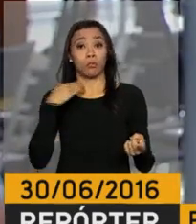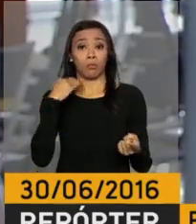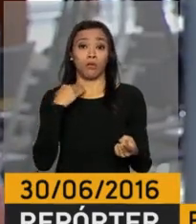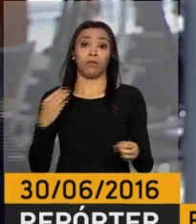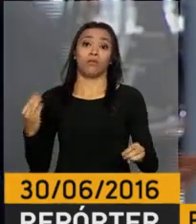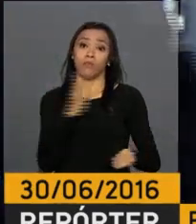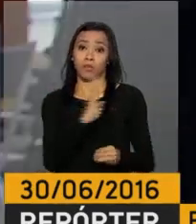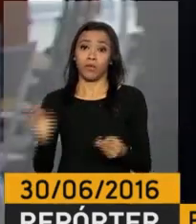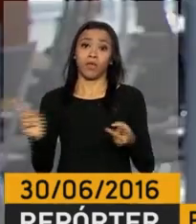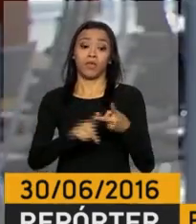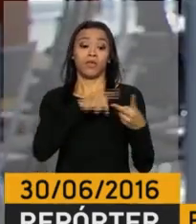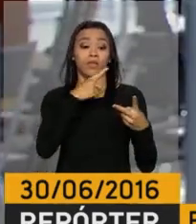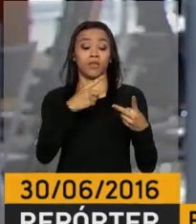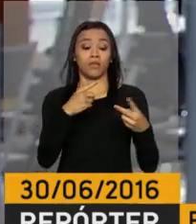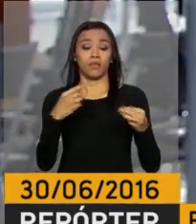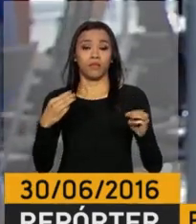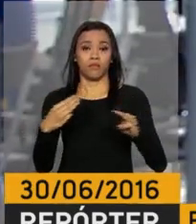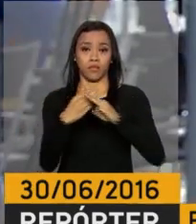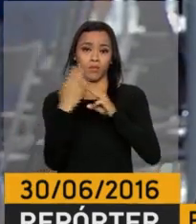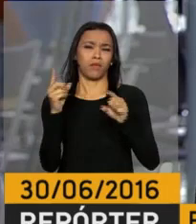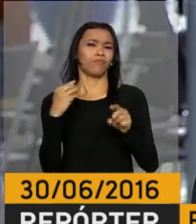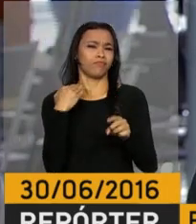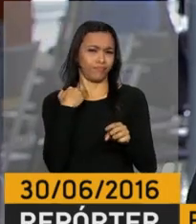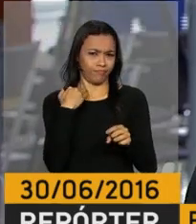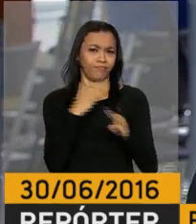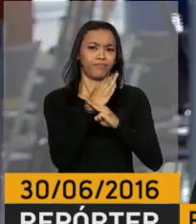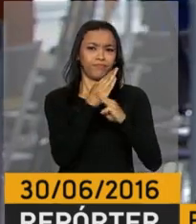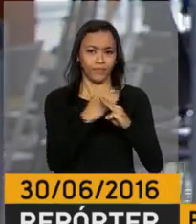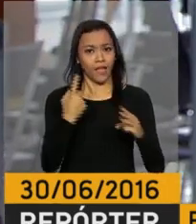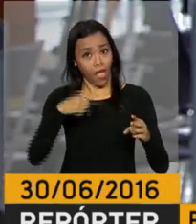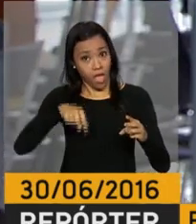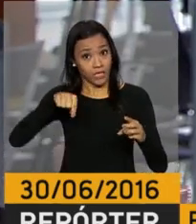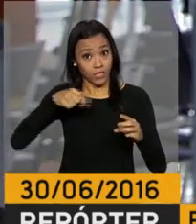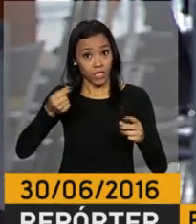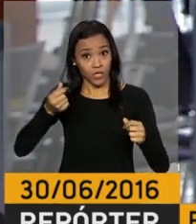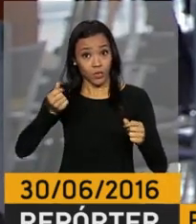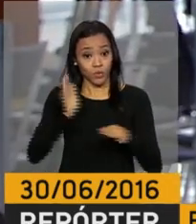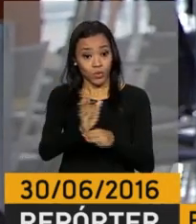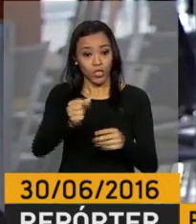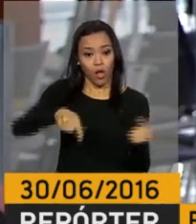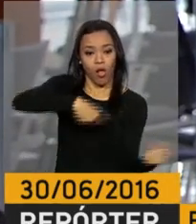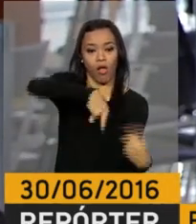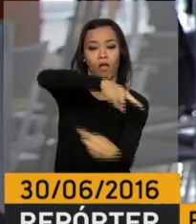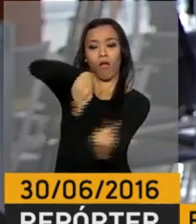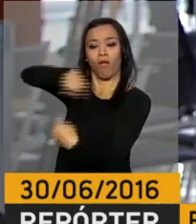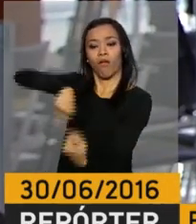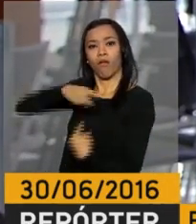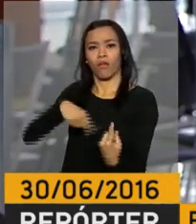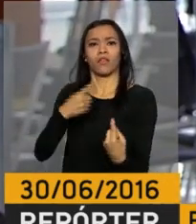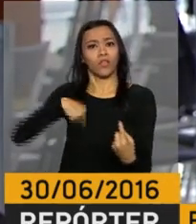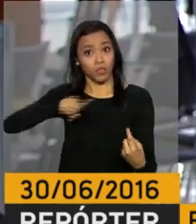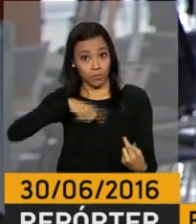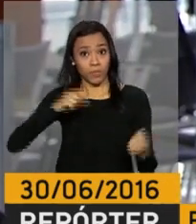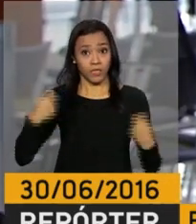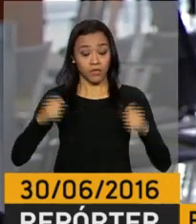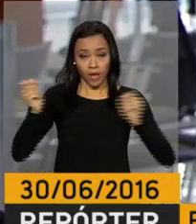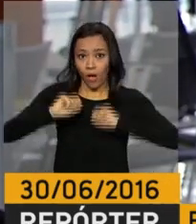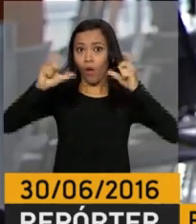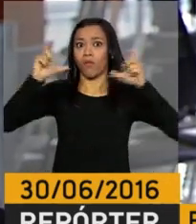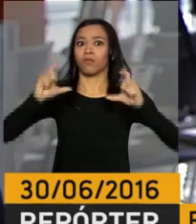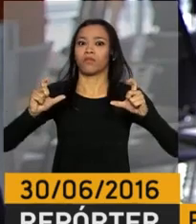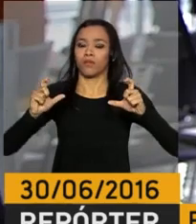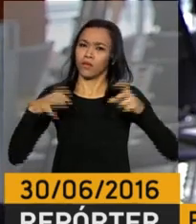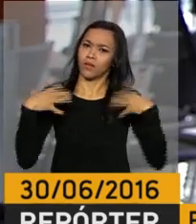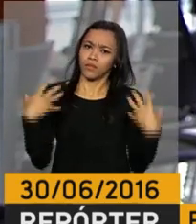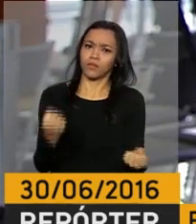porque é isso que faz girar o nosso comércio nós precisamos tomar nós precisamos acordar com o governo essa tomada de